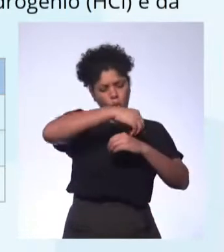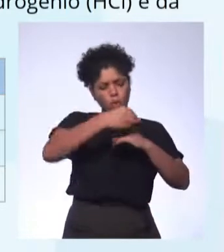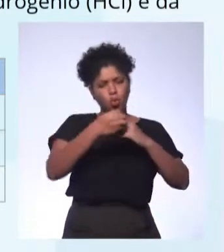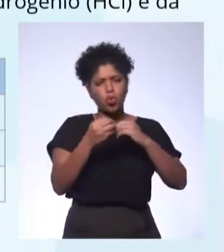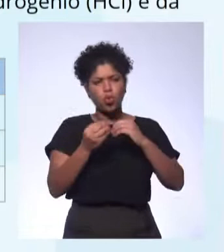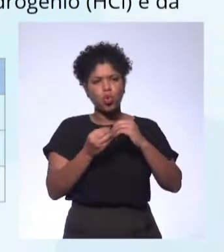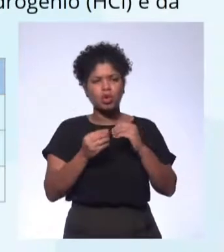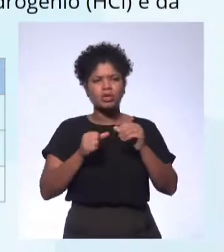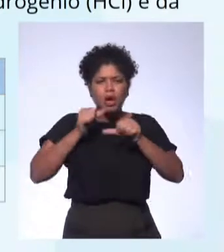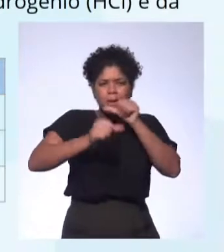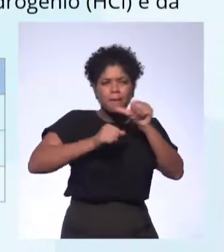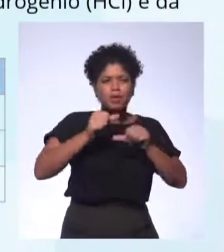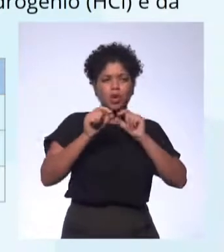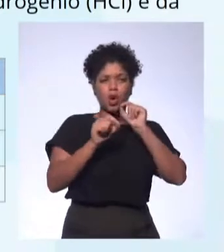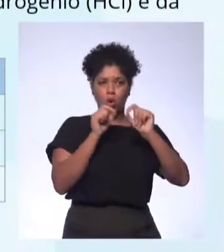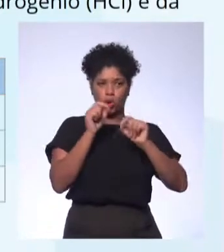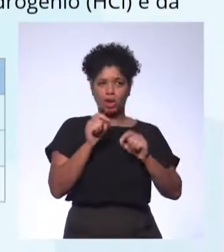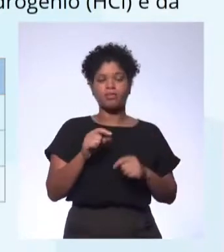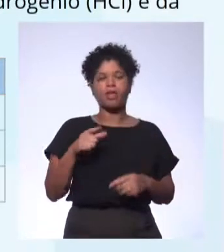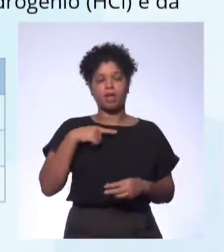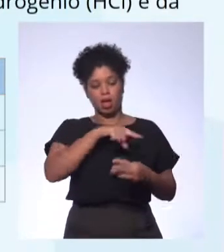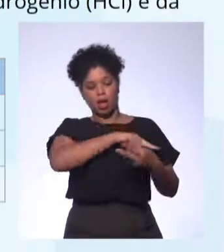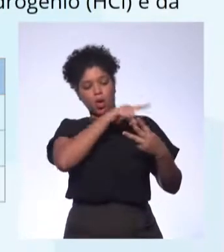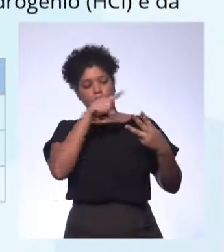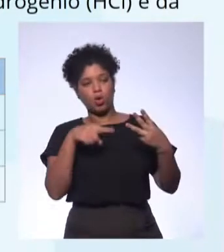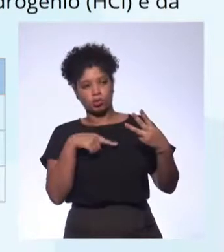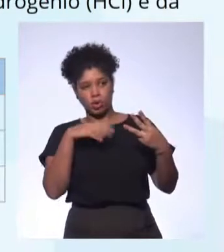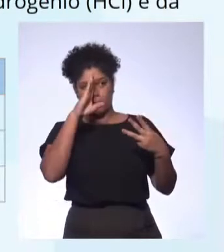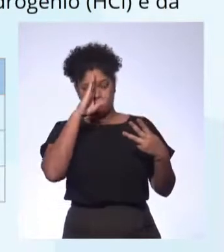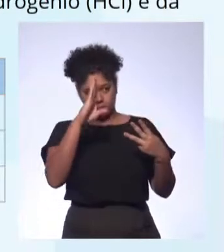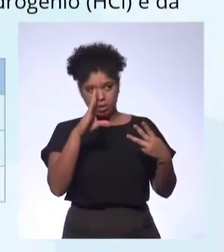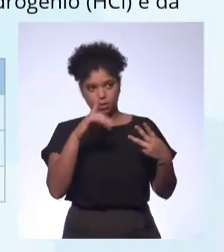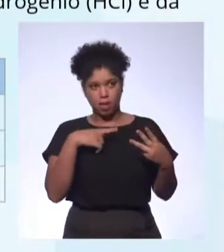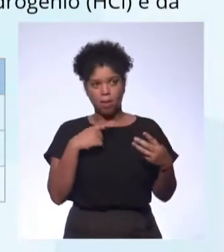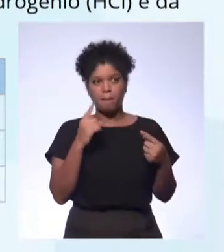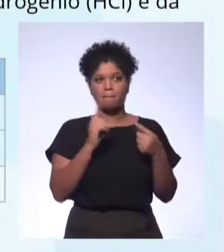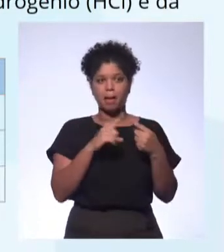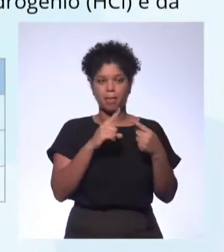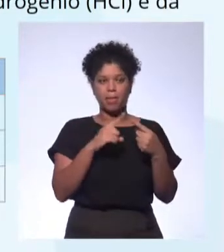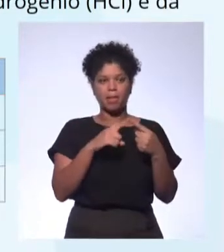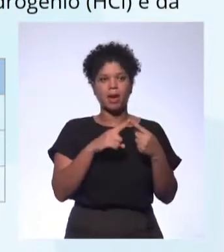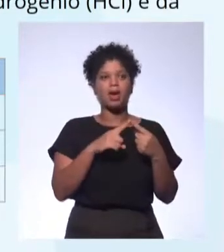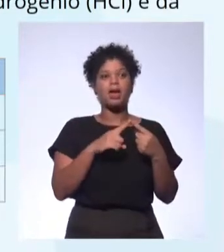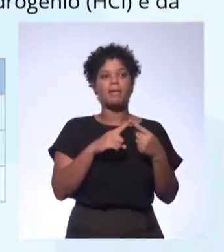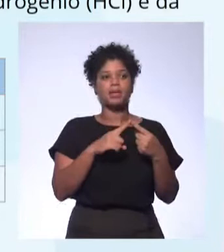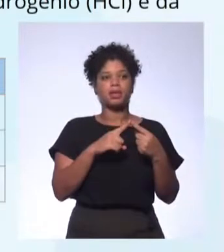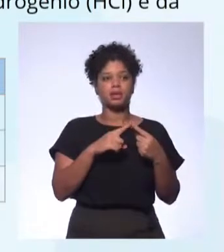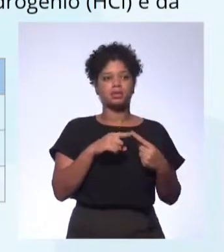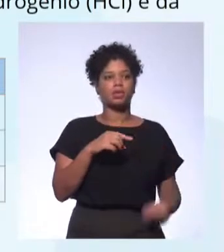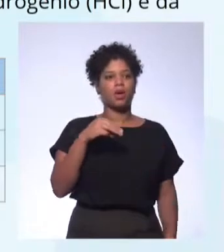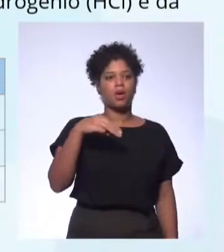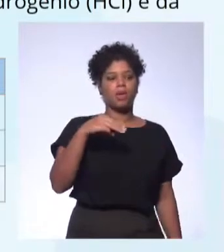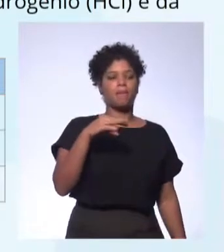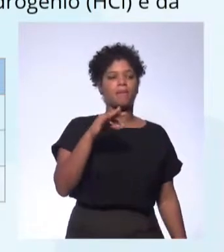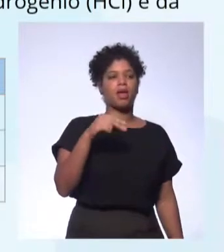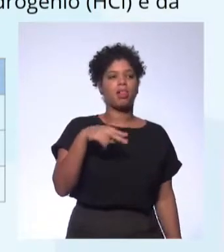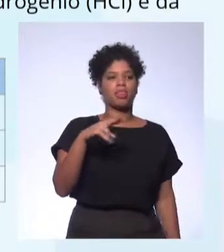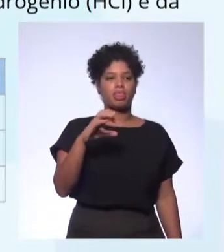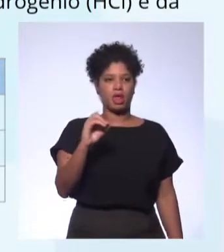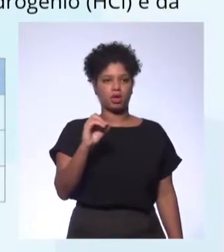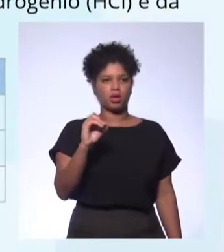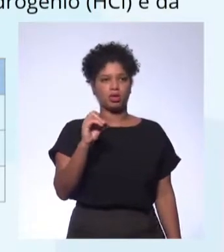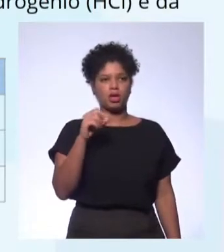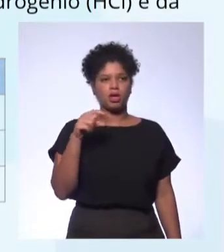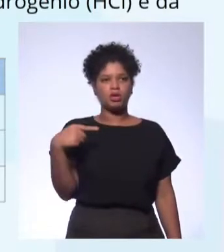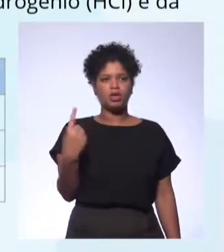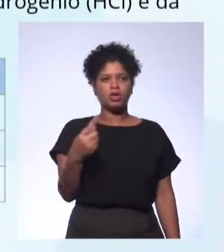nós temos essas substâncias Ok a substância metano Observe que o ponto de ebulição